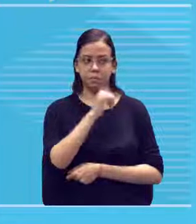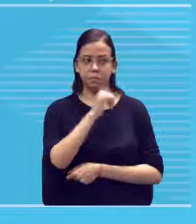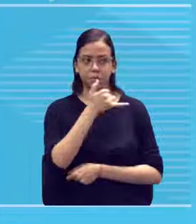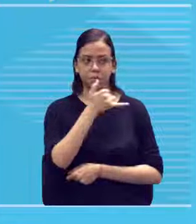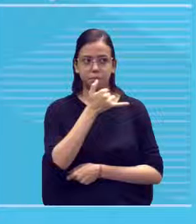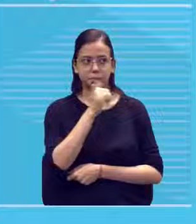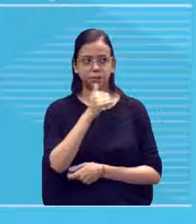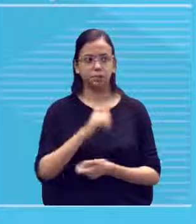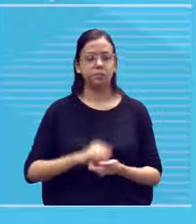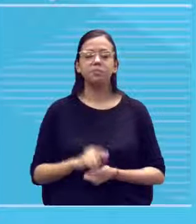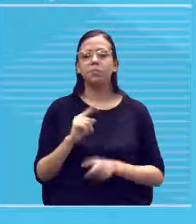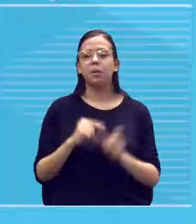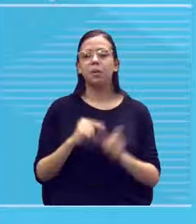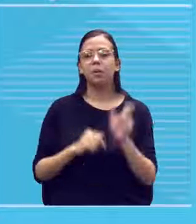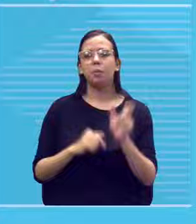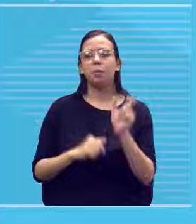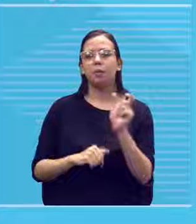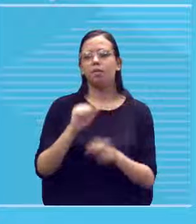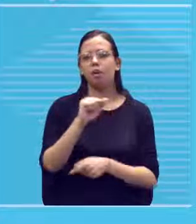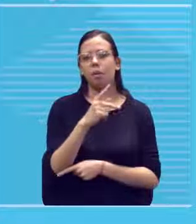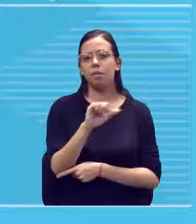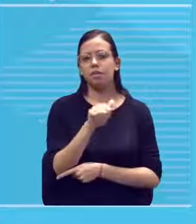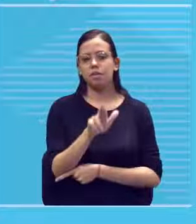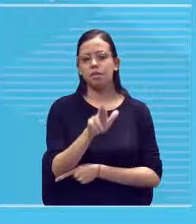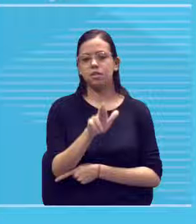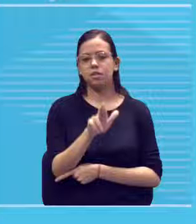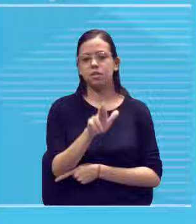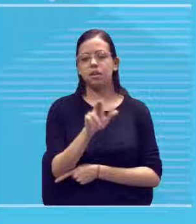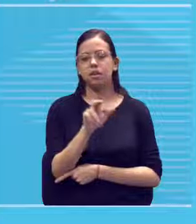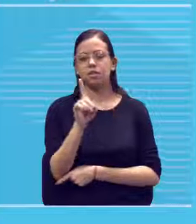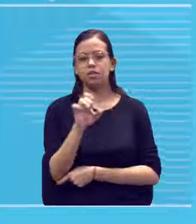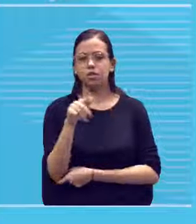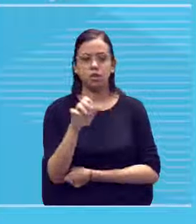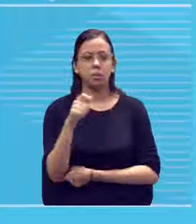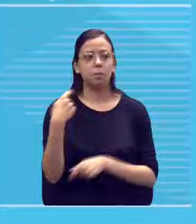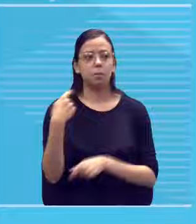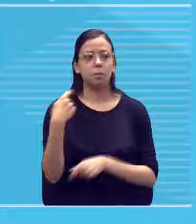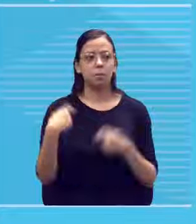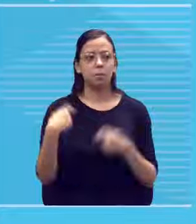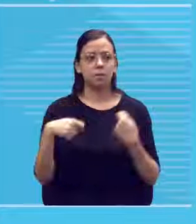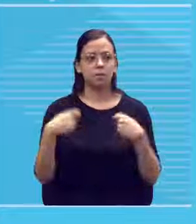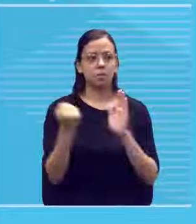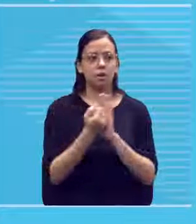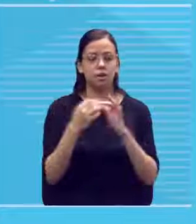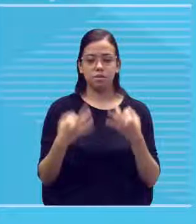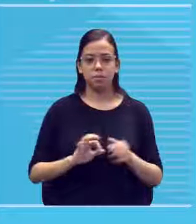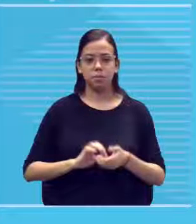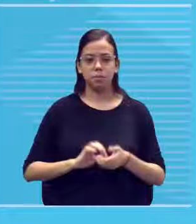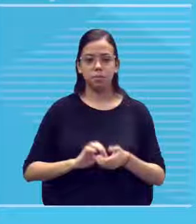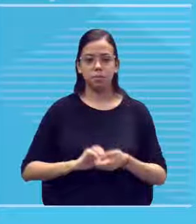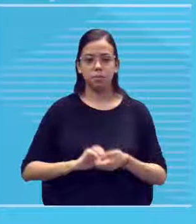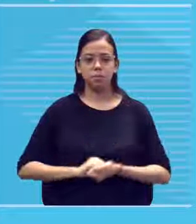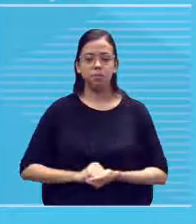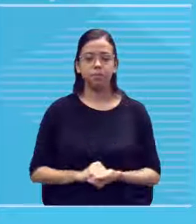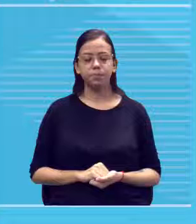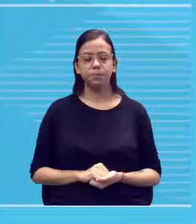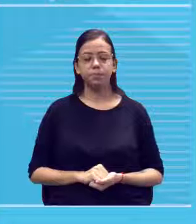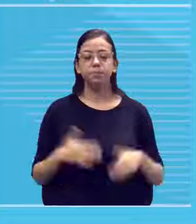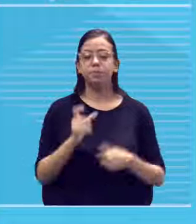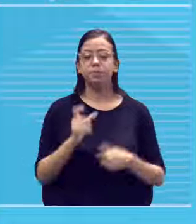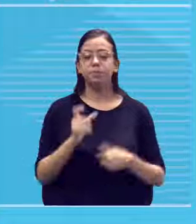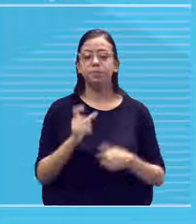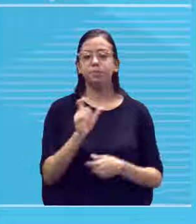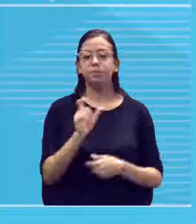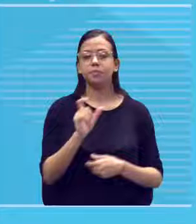é o Apesar de que aqui que que deveria estar destacado tá esse Apesar de que ele